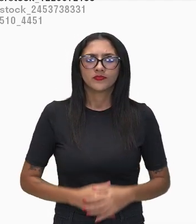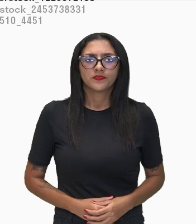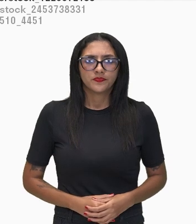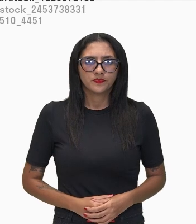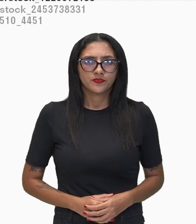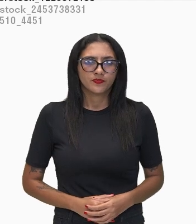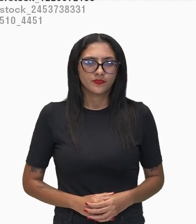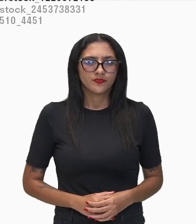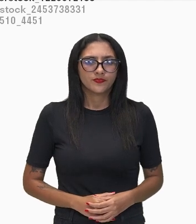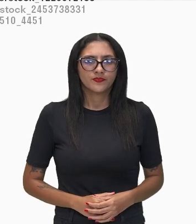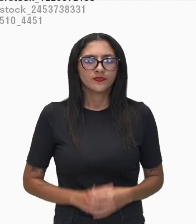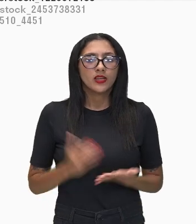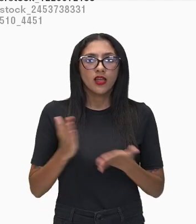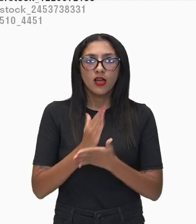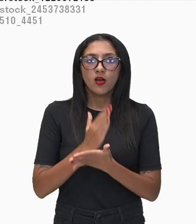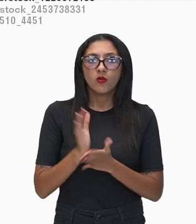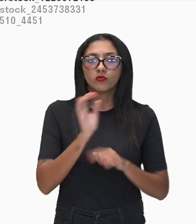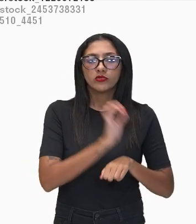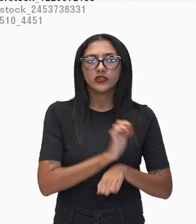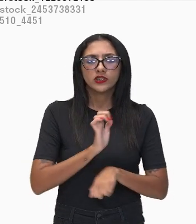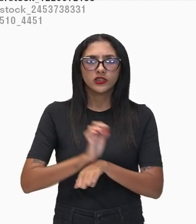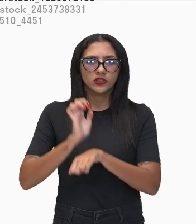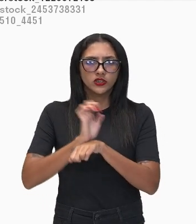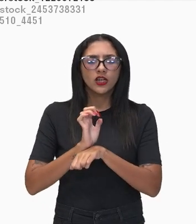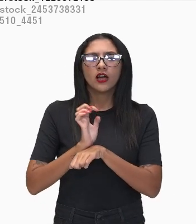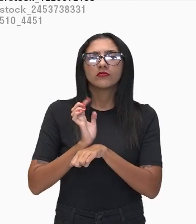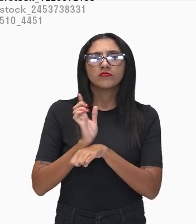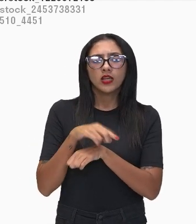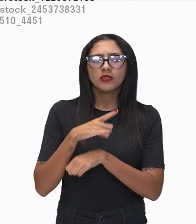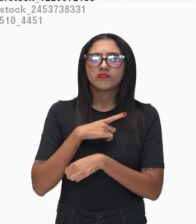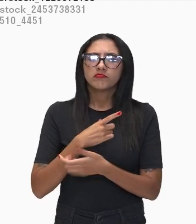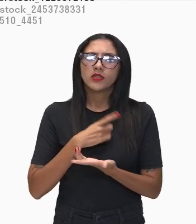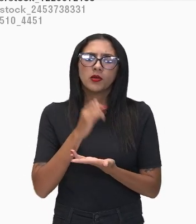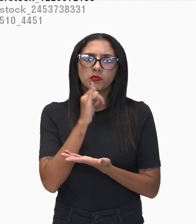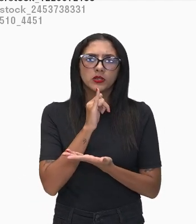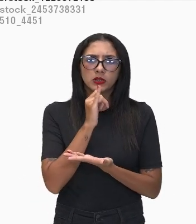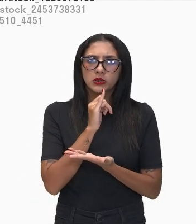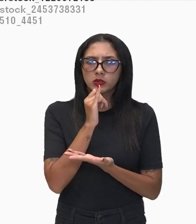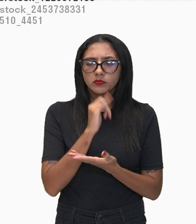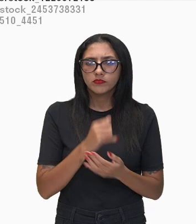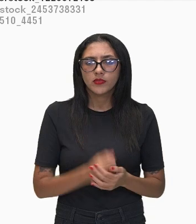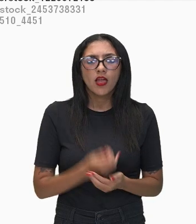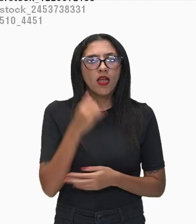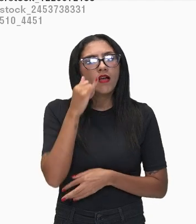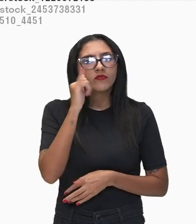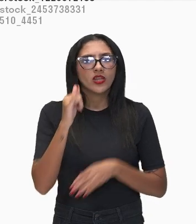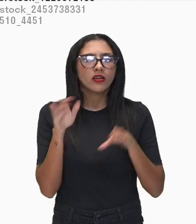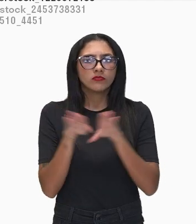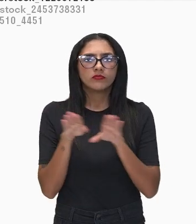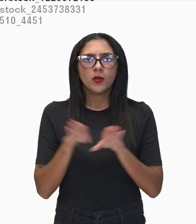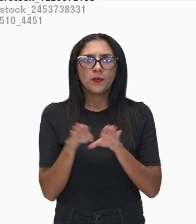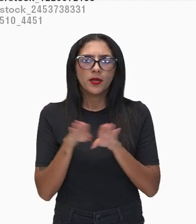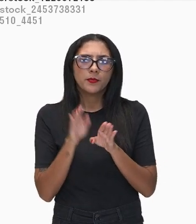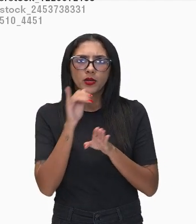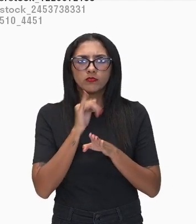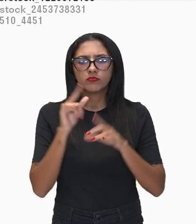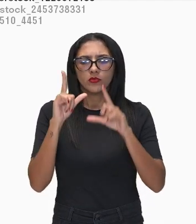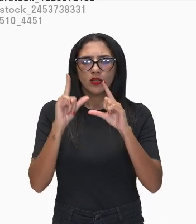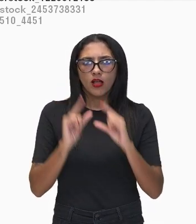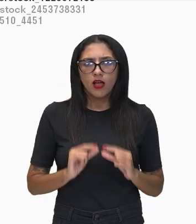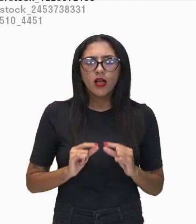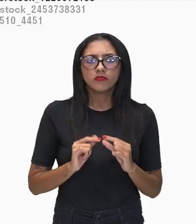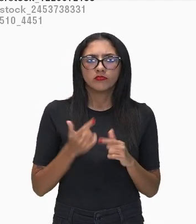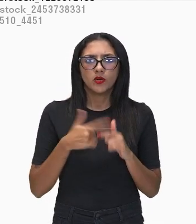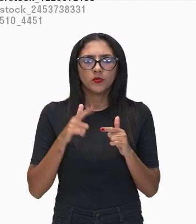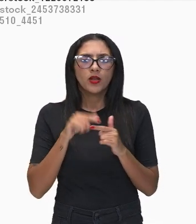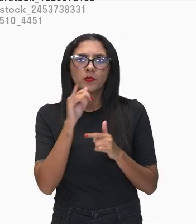estados nacionais, né, eles vão aí, por exemplo, querer reduzir a questão da emissão de